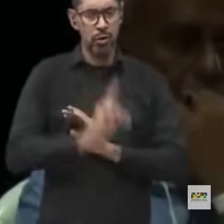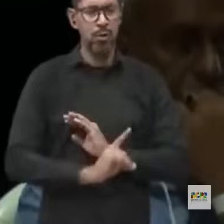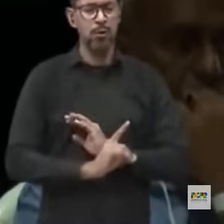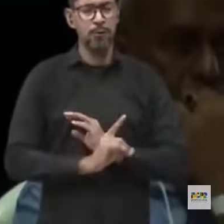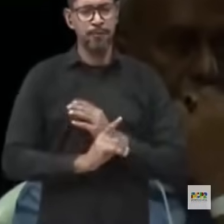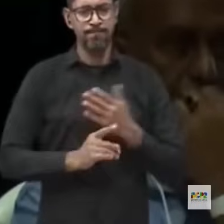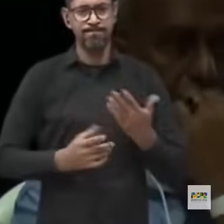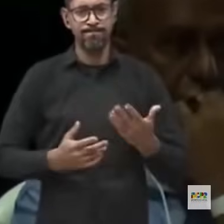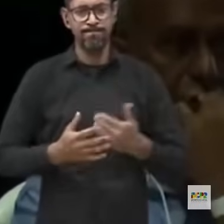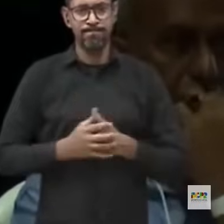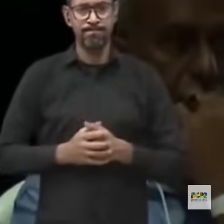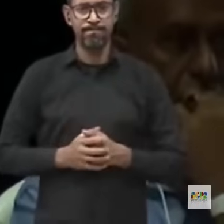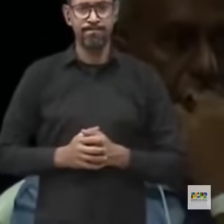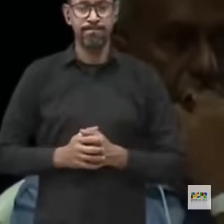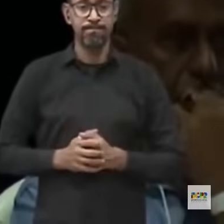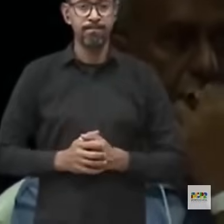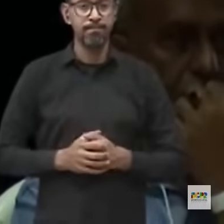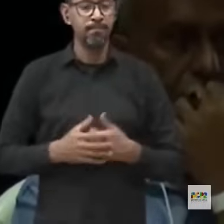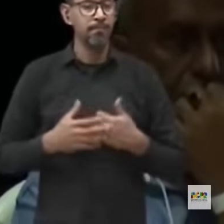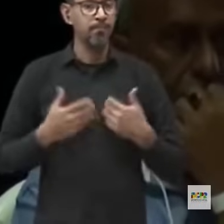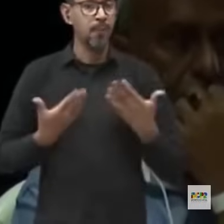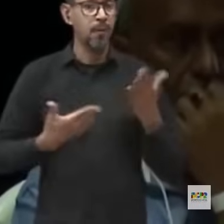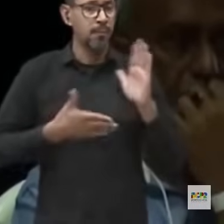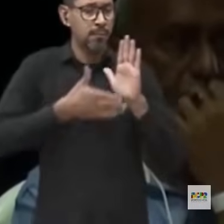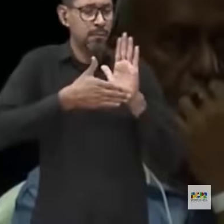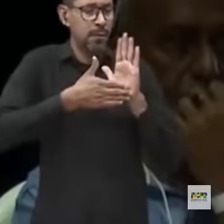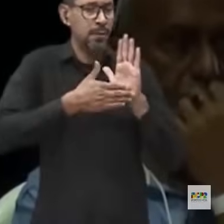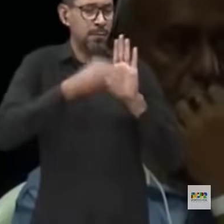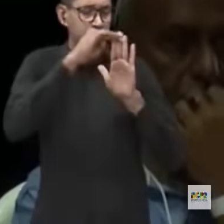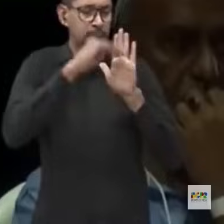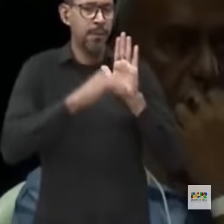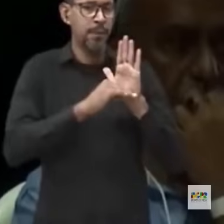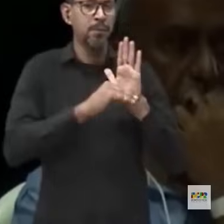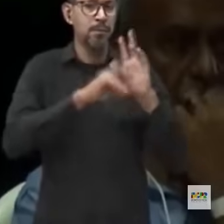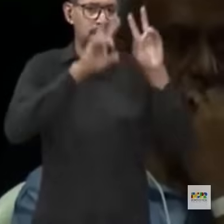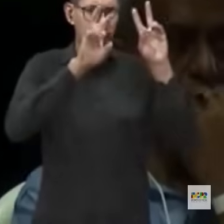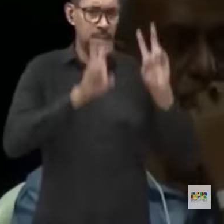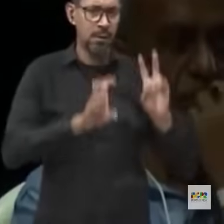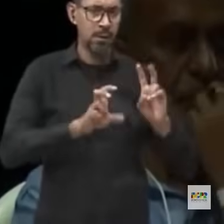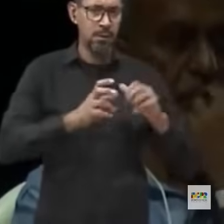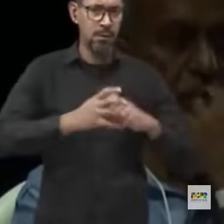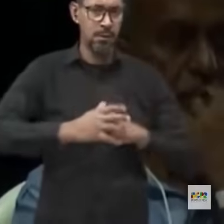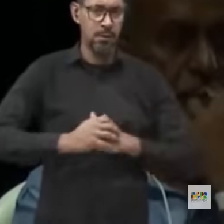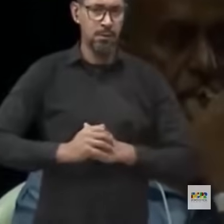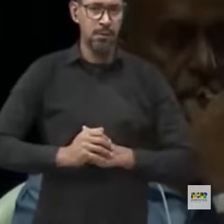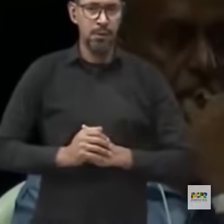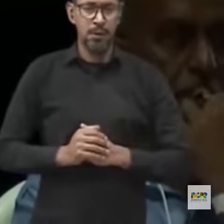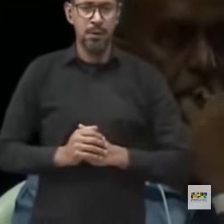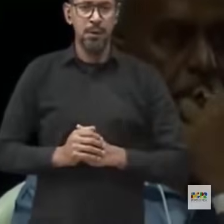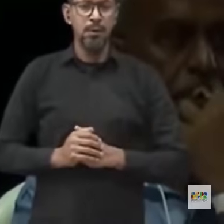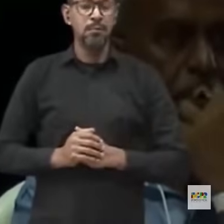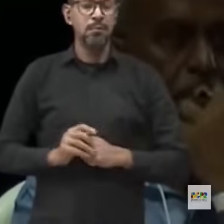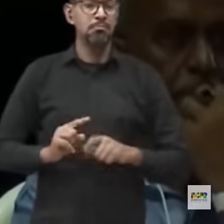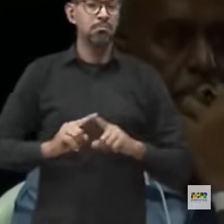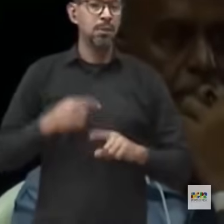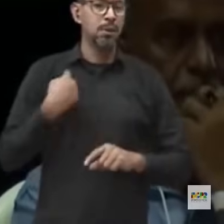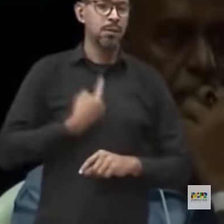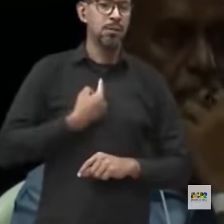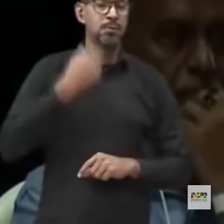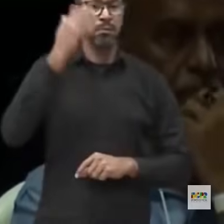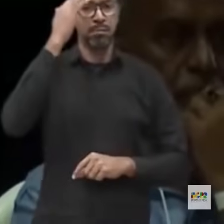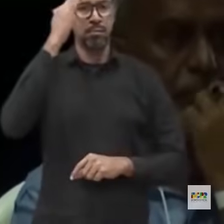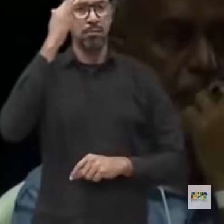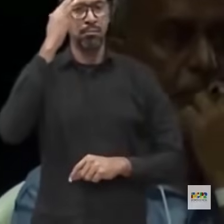Então, a gente pautou, né, esses temas que eu não vou ficar aqui lendo, mas que a gente entende que